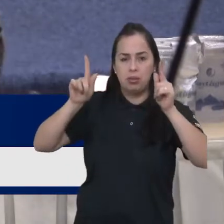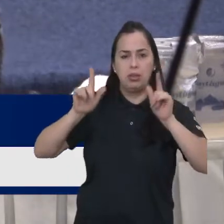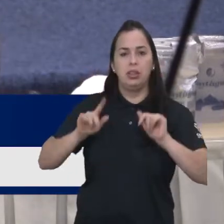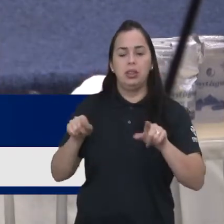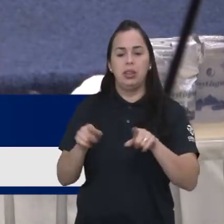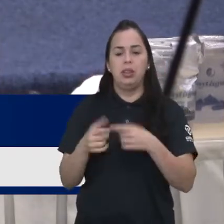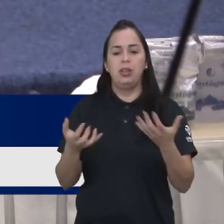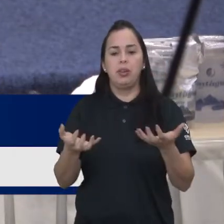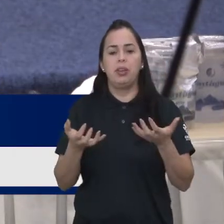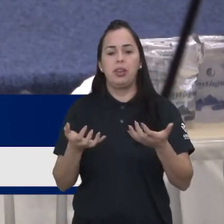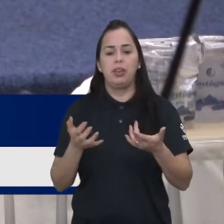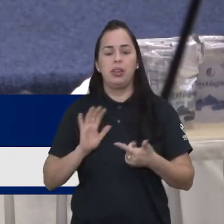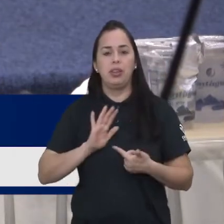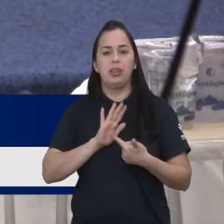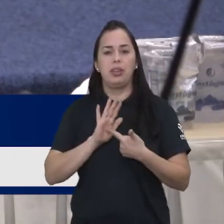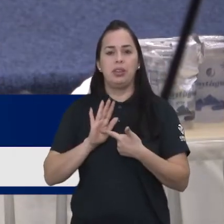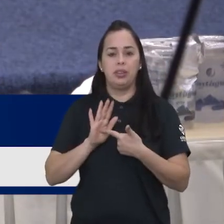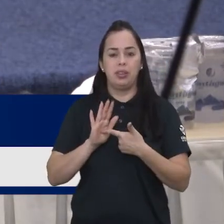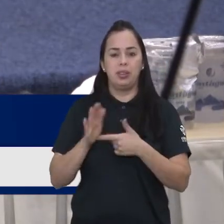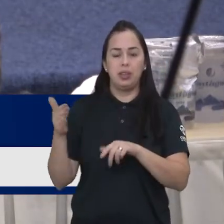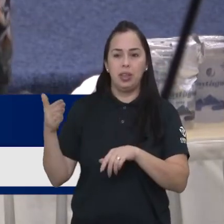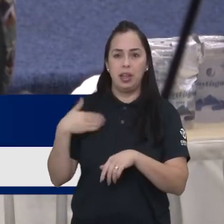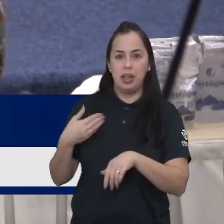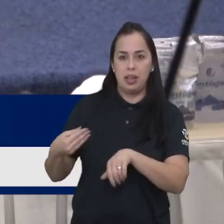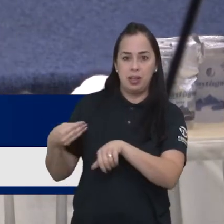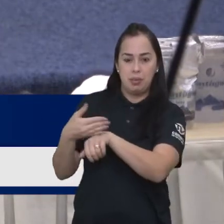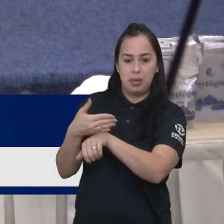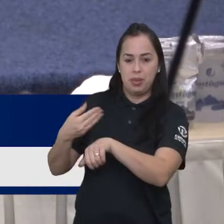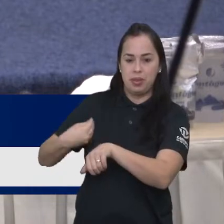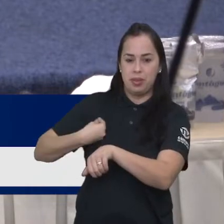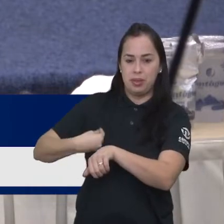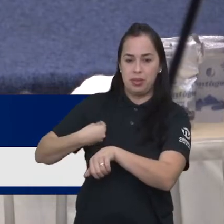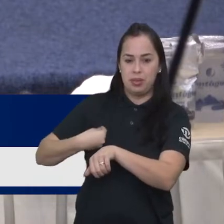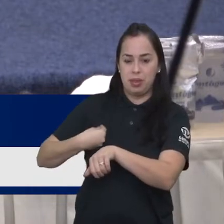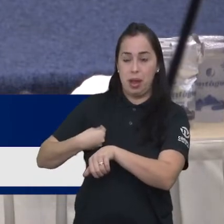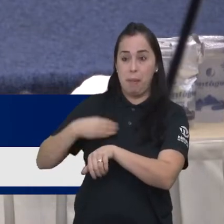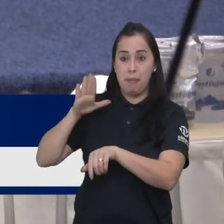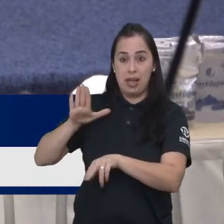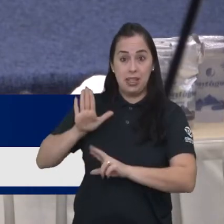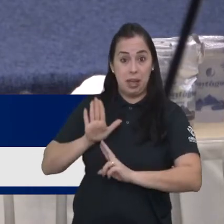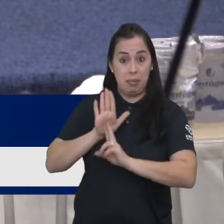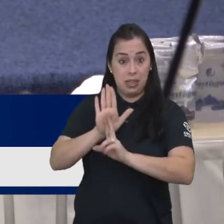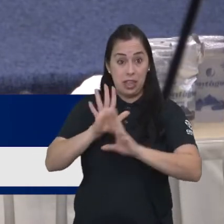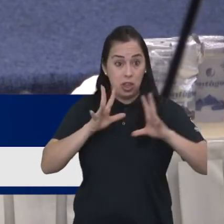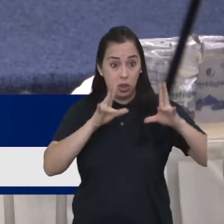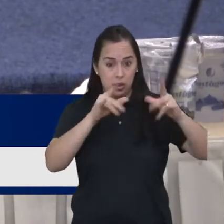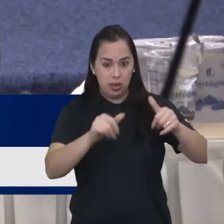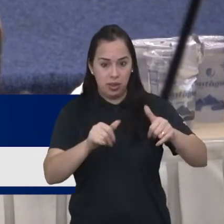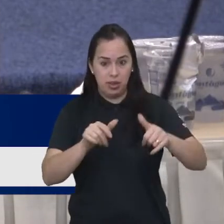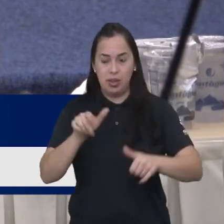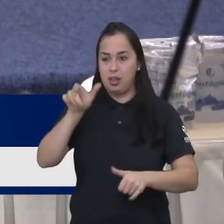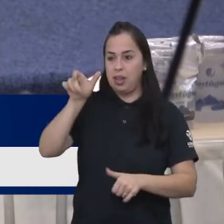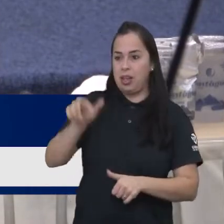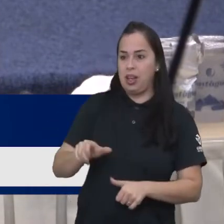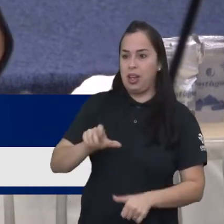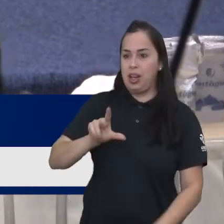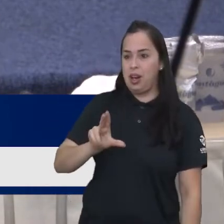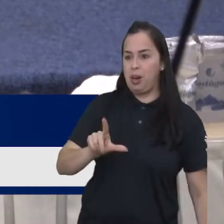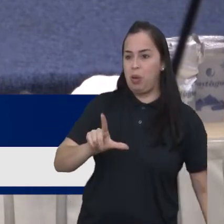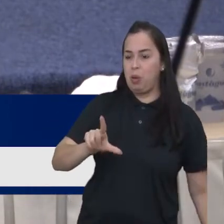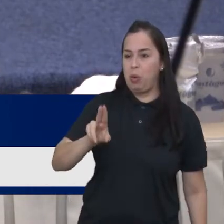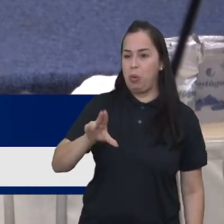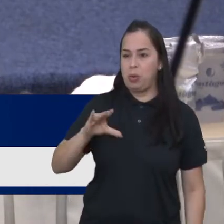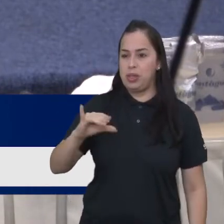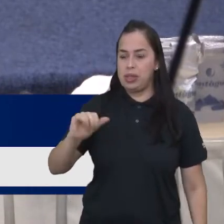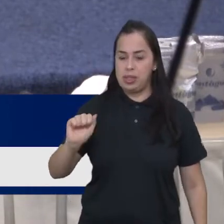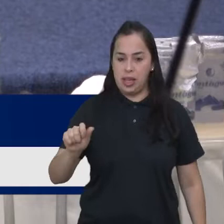queria aqui registrar algumas presenças muito importantes, mas no nome delas de todos que estão aqui. A Lúcia, levanta